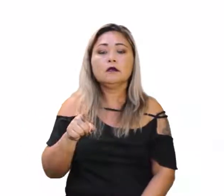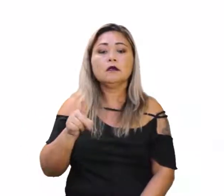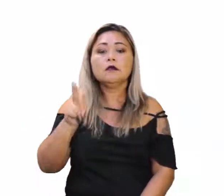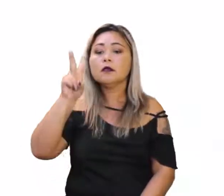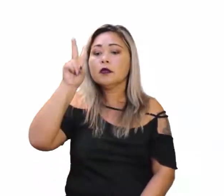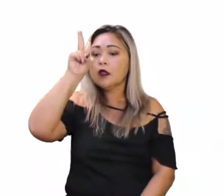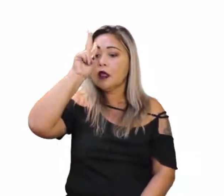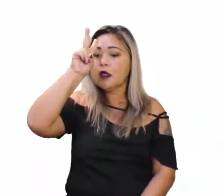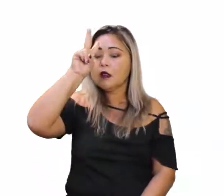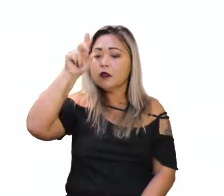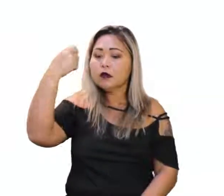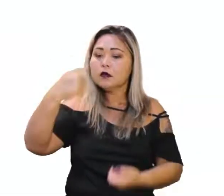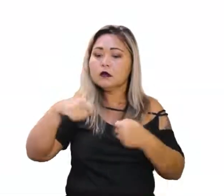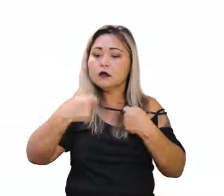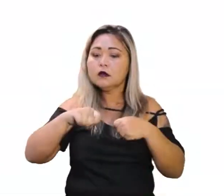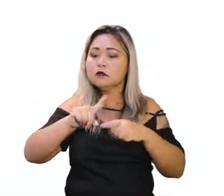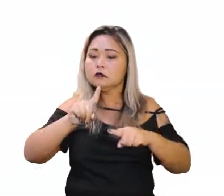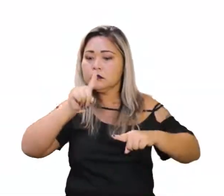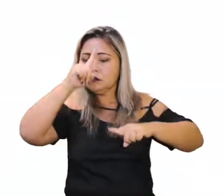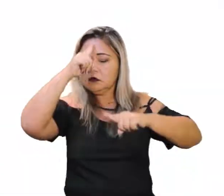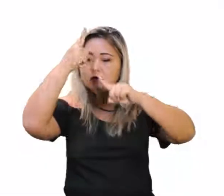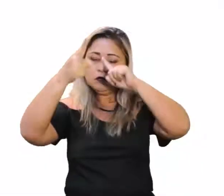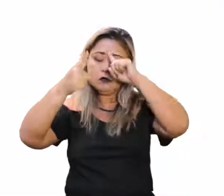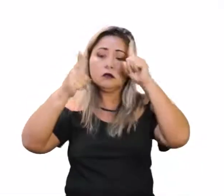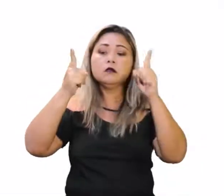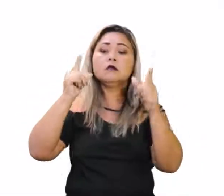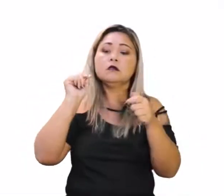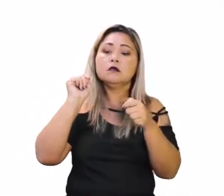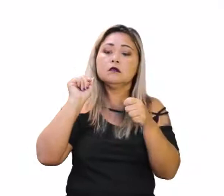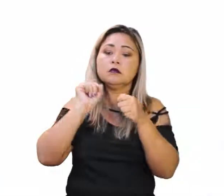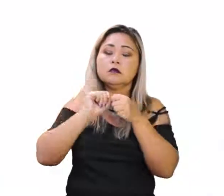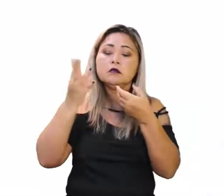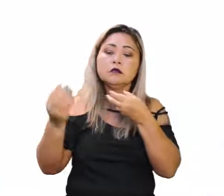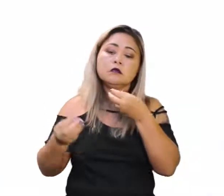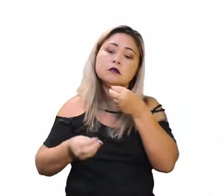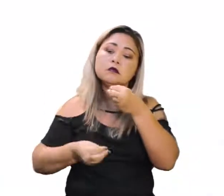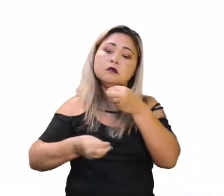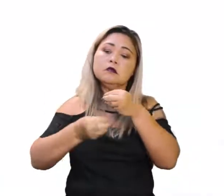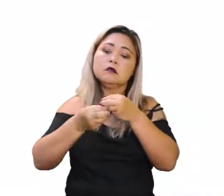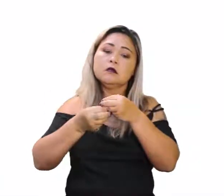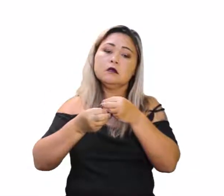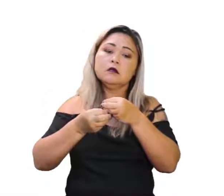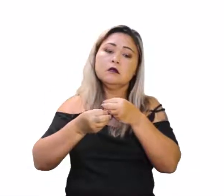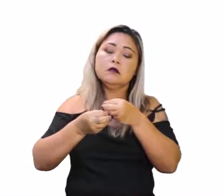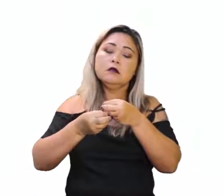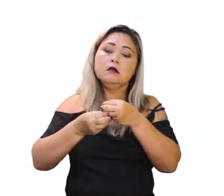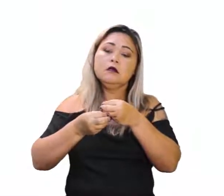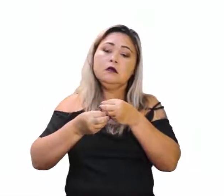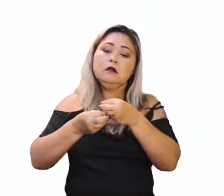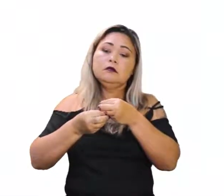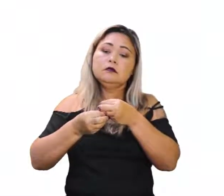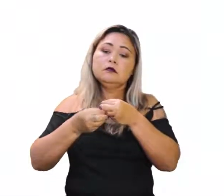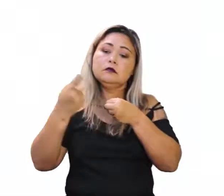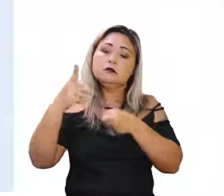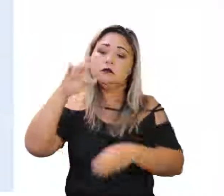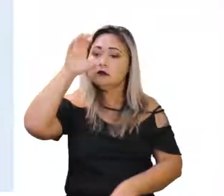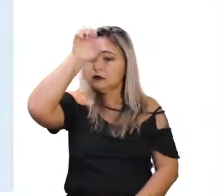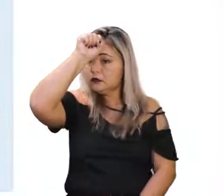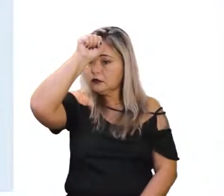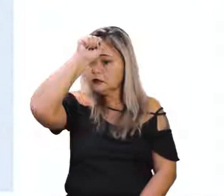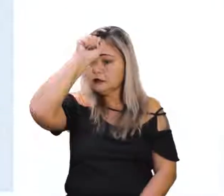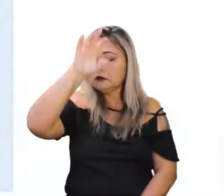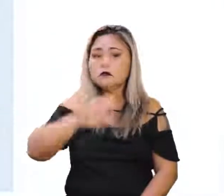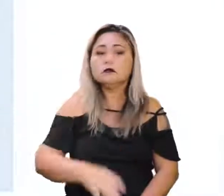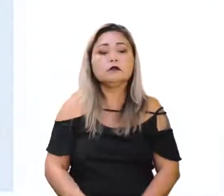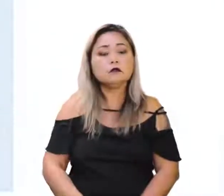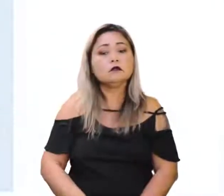Lembrando que vocês também precisam criar, produzir, fazer parte aí da sua aprendizagem, né? Não